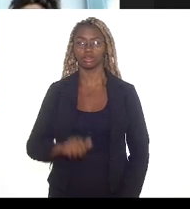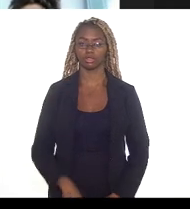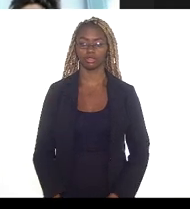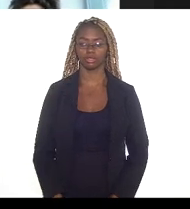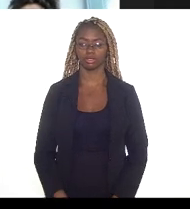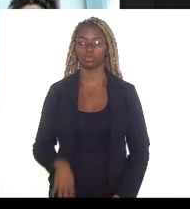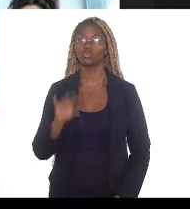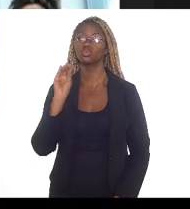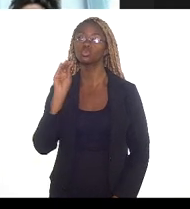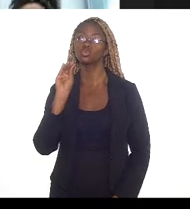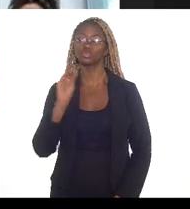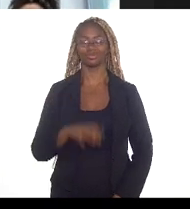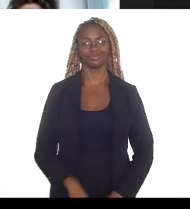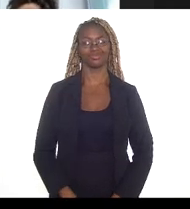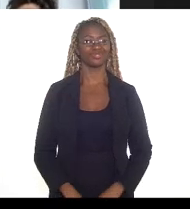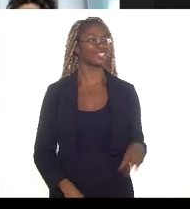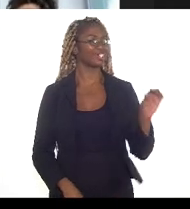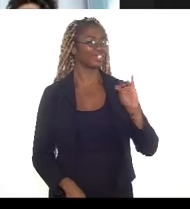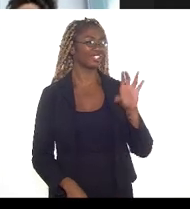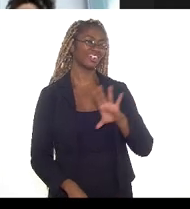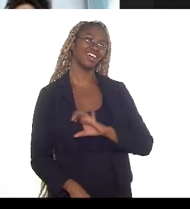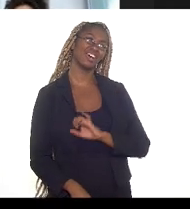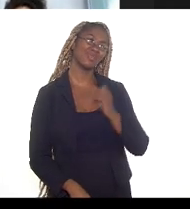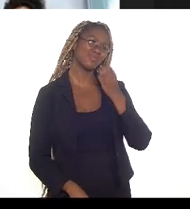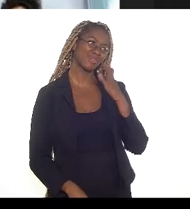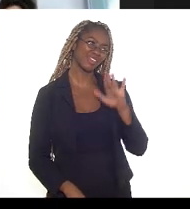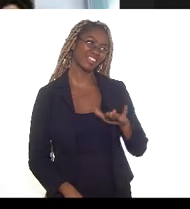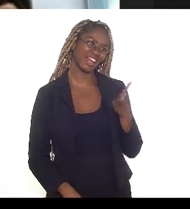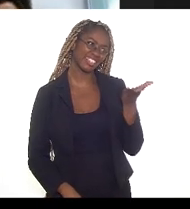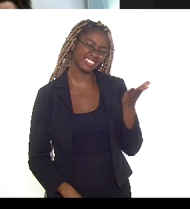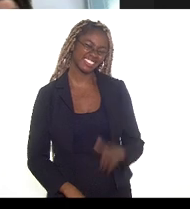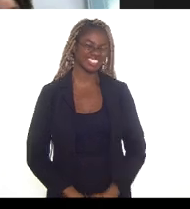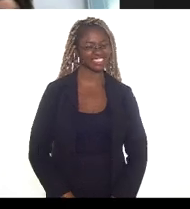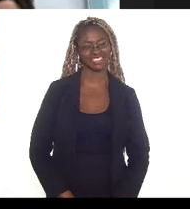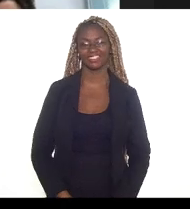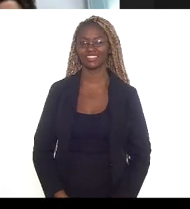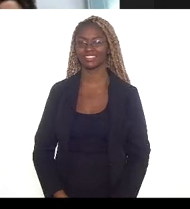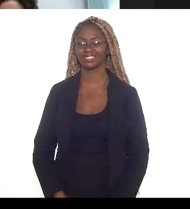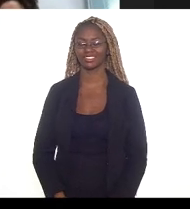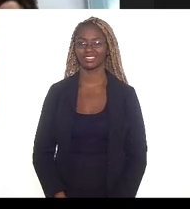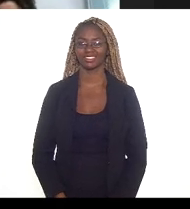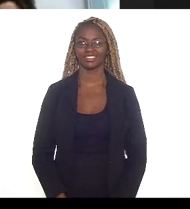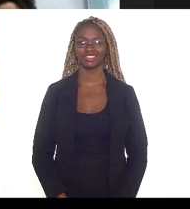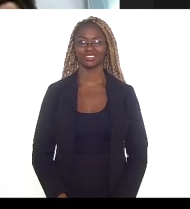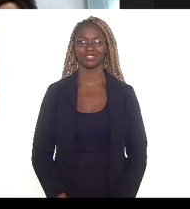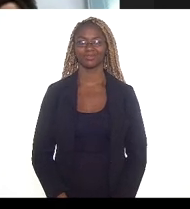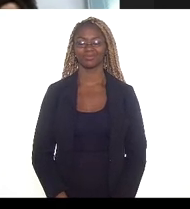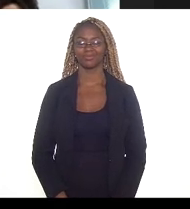Meu beijo. Oi, meu amor. Boa tarde. Um beijo para ti.